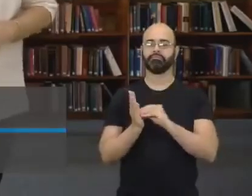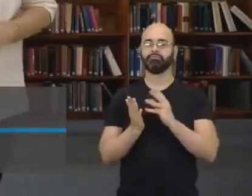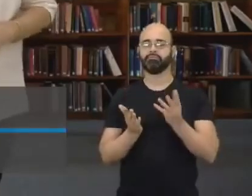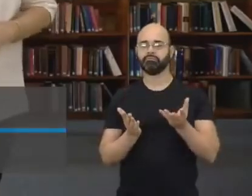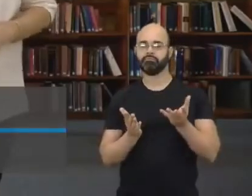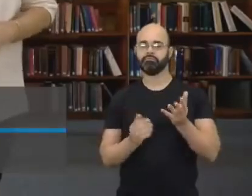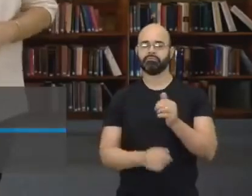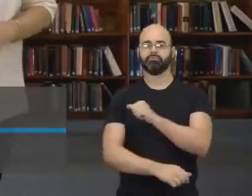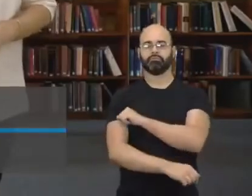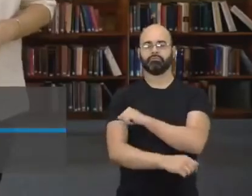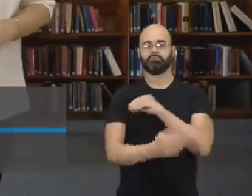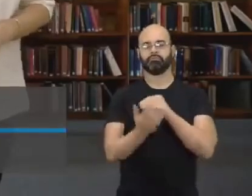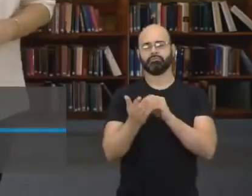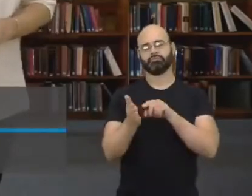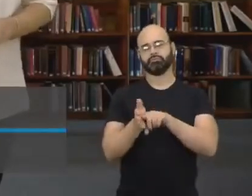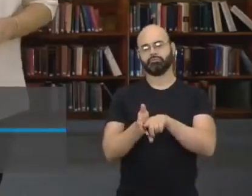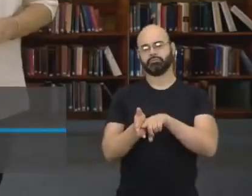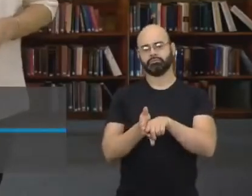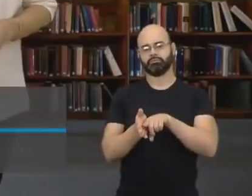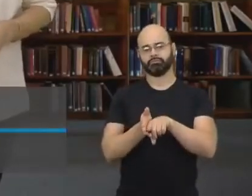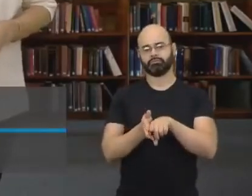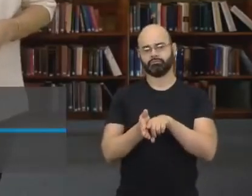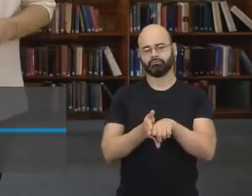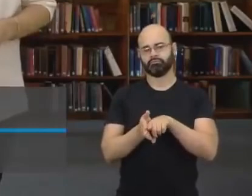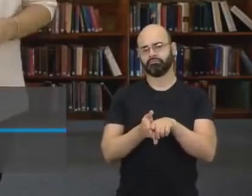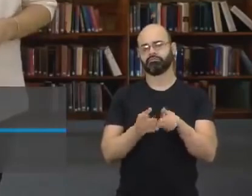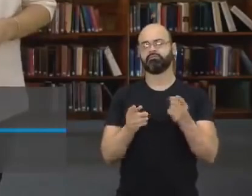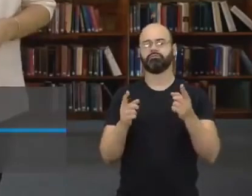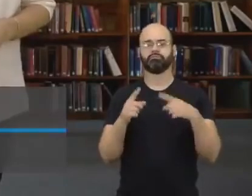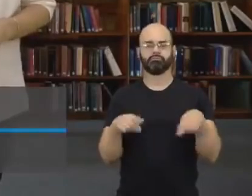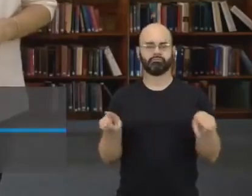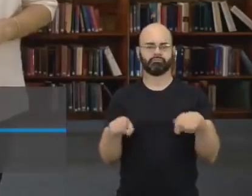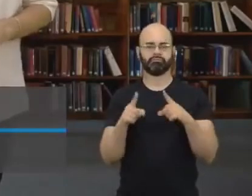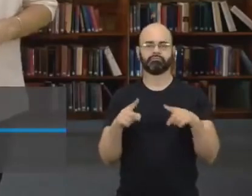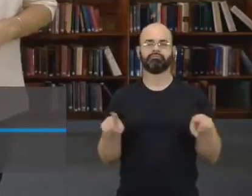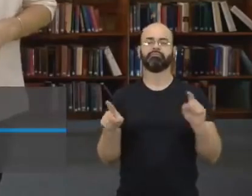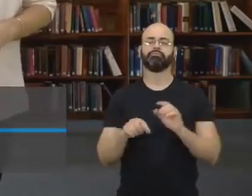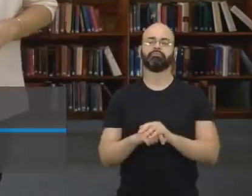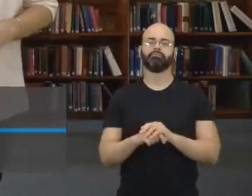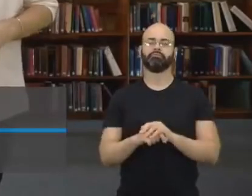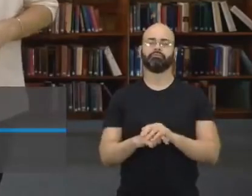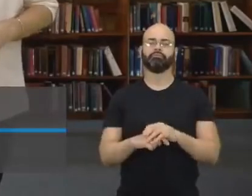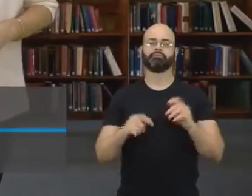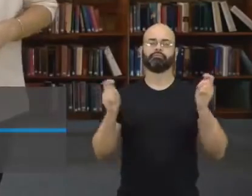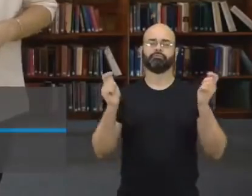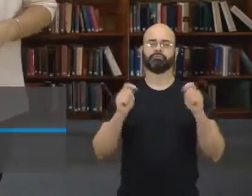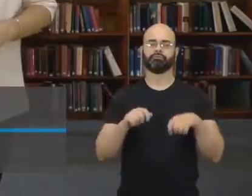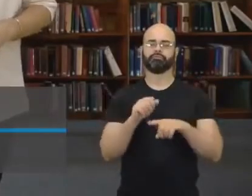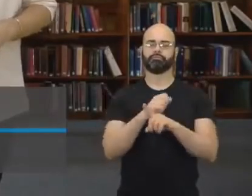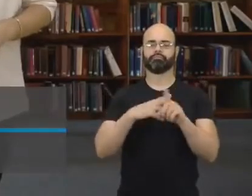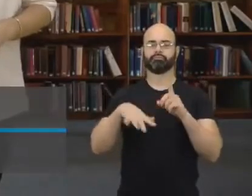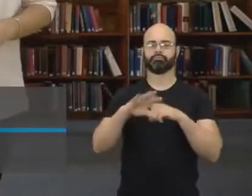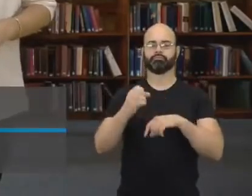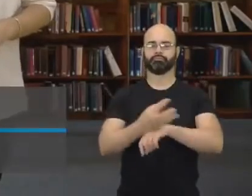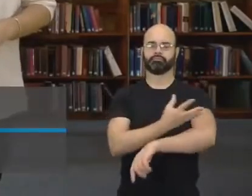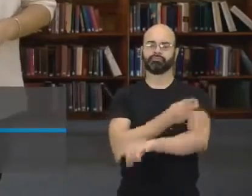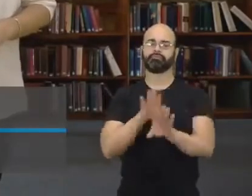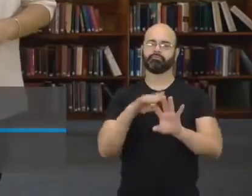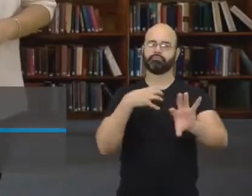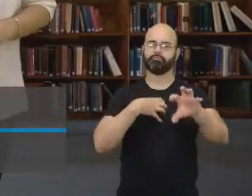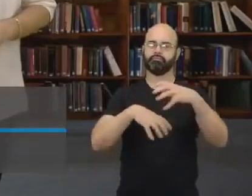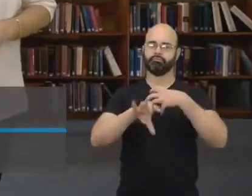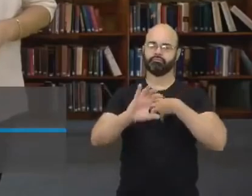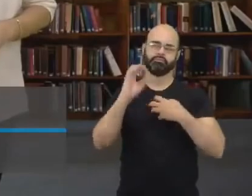os alunos delas, fizeram pesquisas sobre a agenda, sobre música, sobre a competência socioemocional, como um exemplo aqui é a empatia,